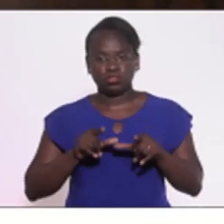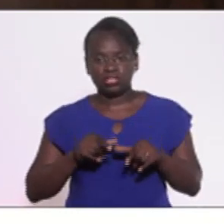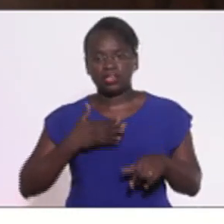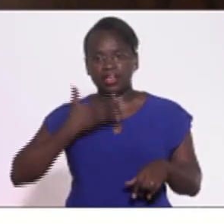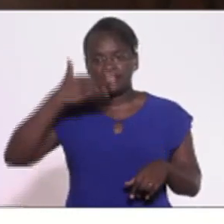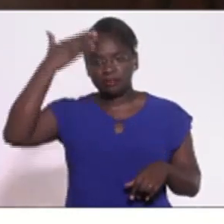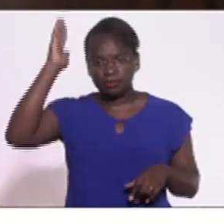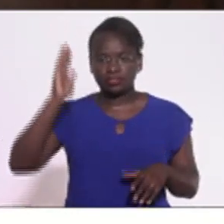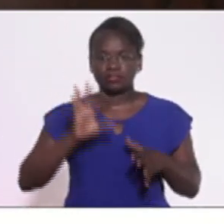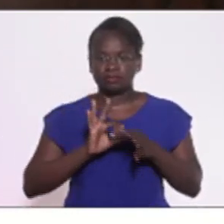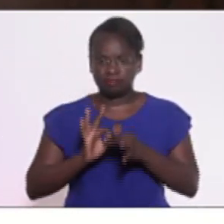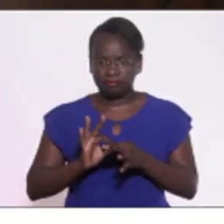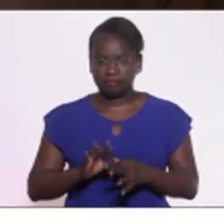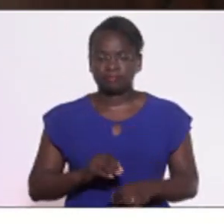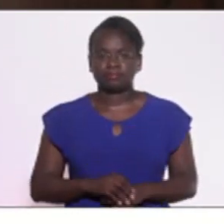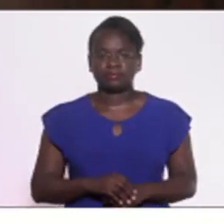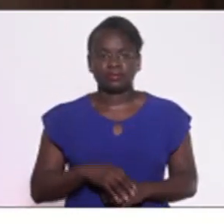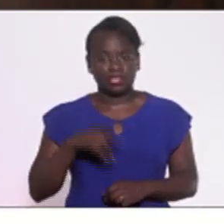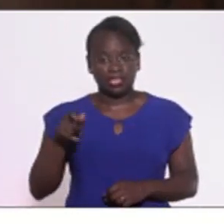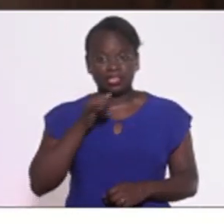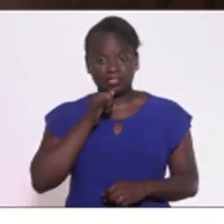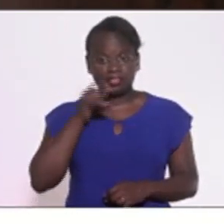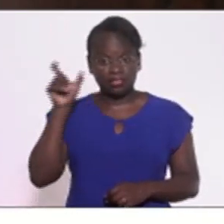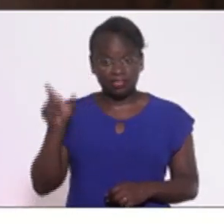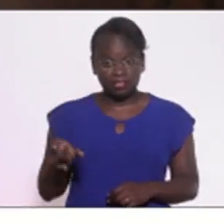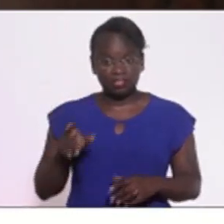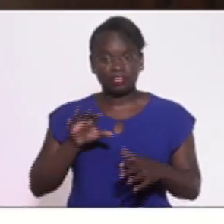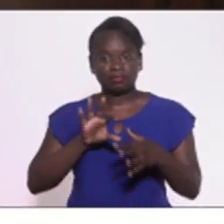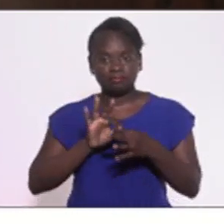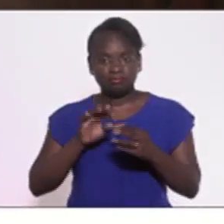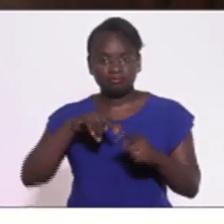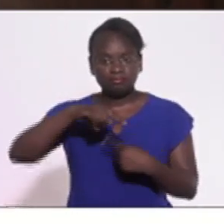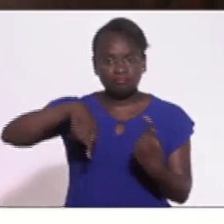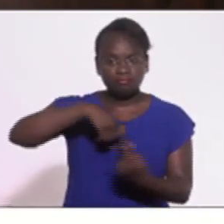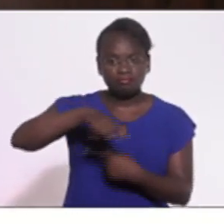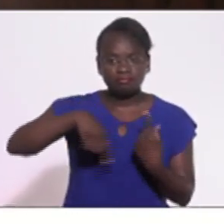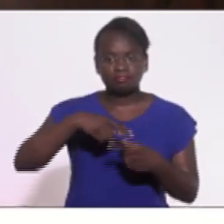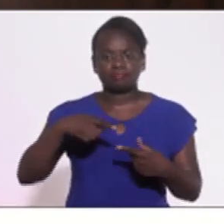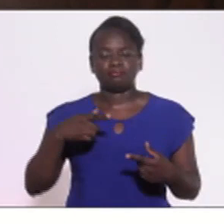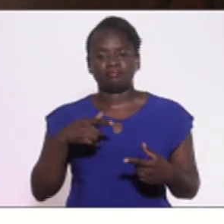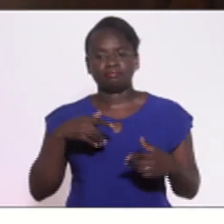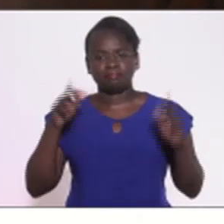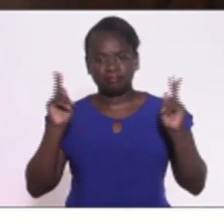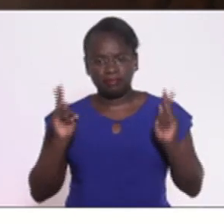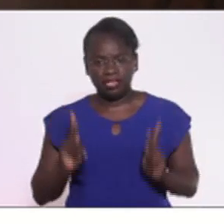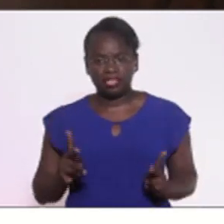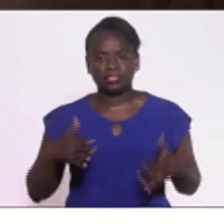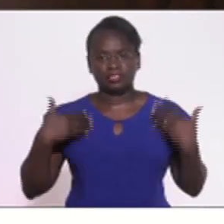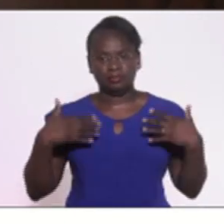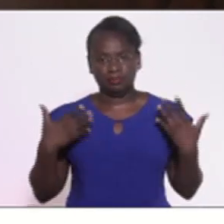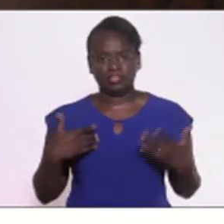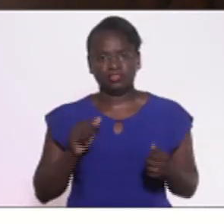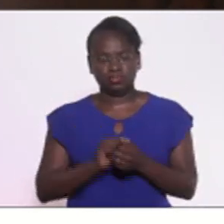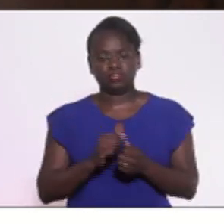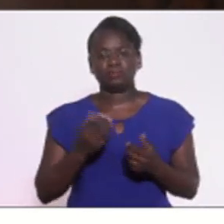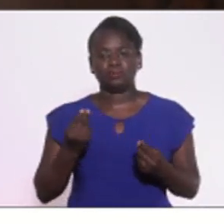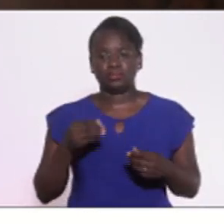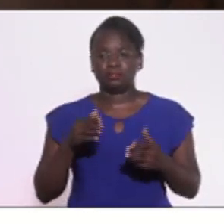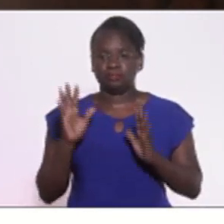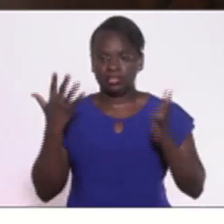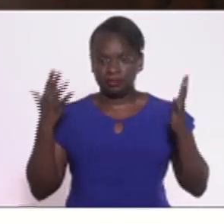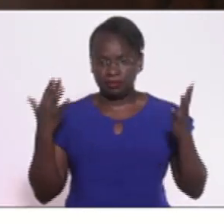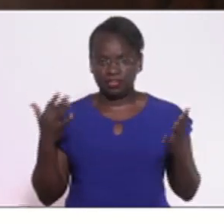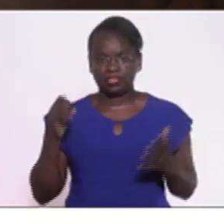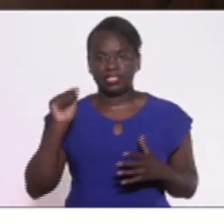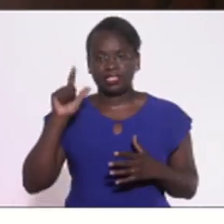judeus-árabes. Aqui Ronaldo é esse exemplo de convivência alegre e pacífica. Ronaldo, meu irmão, parabéns.